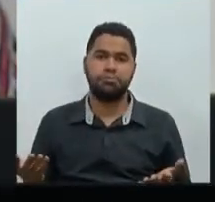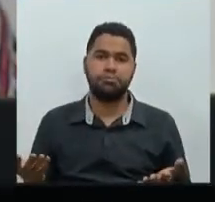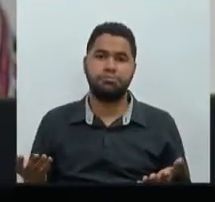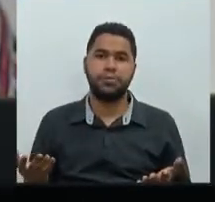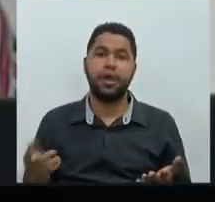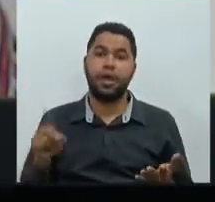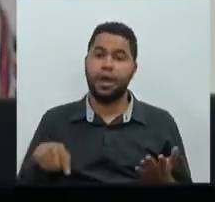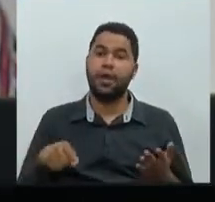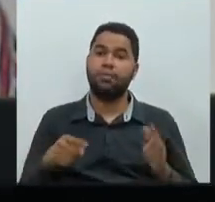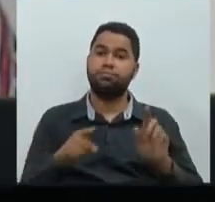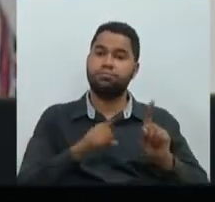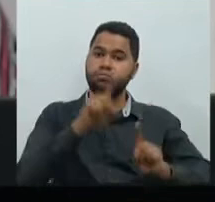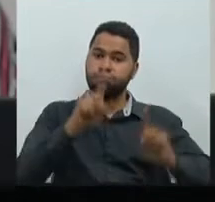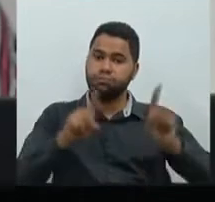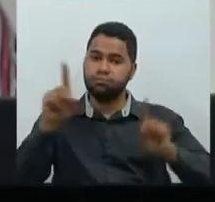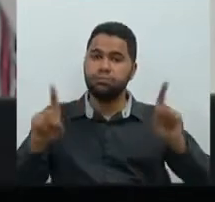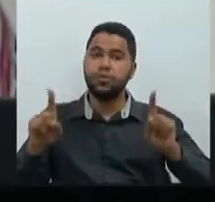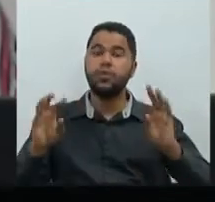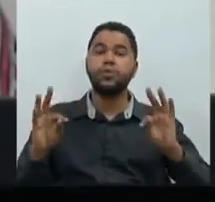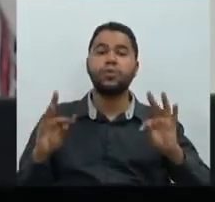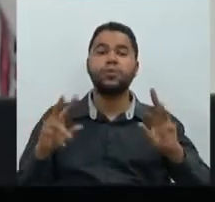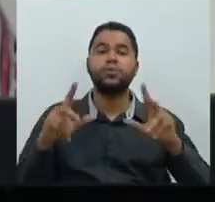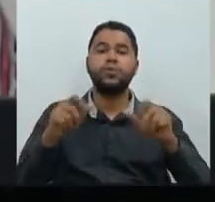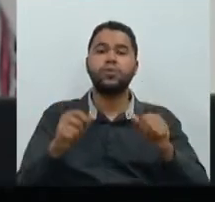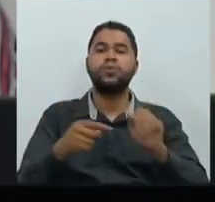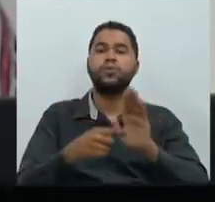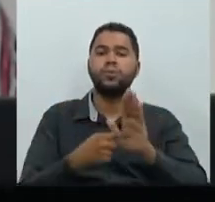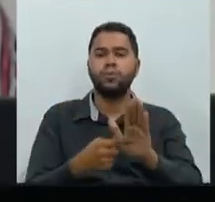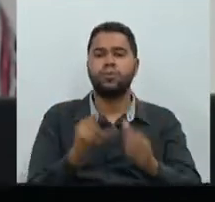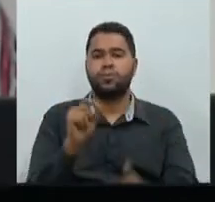que alcançamos. Então, tudo isso trouxe para a